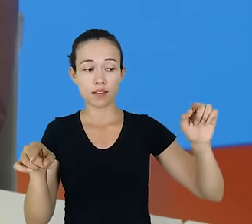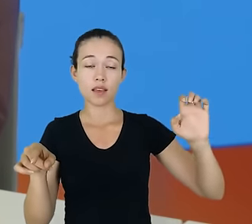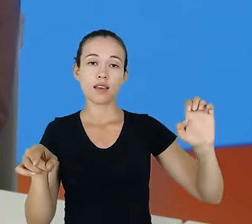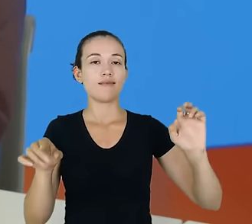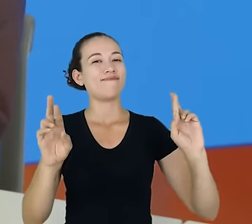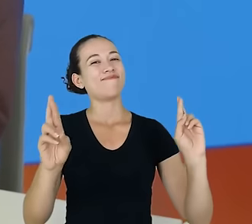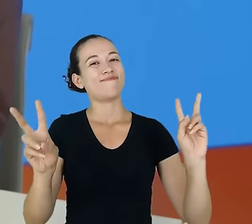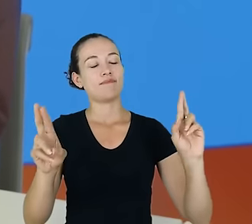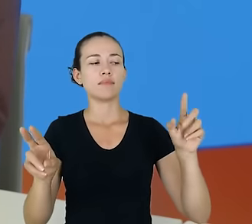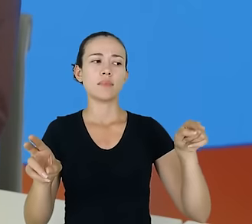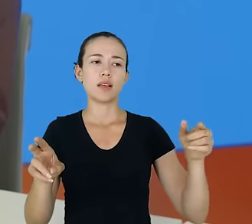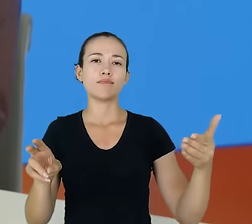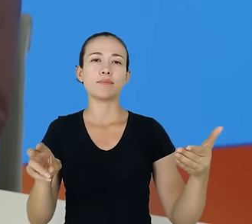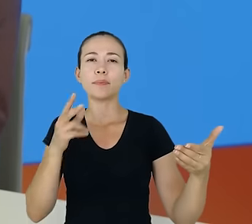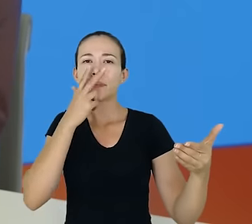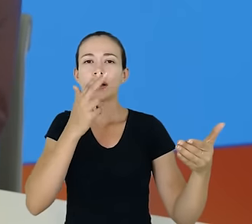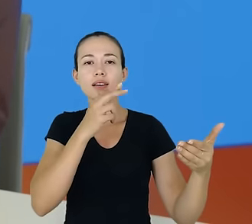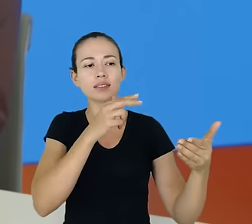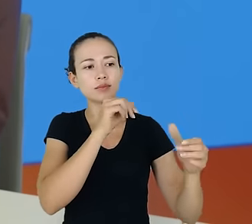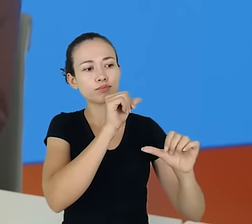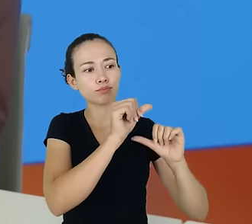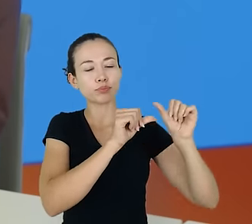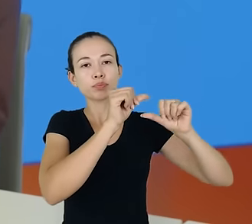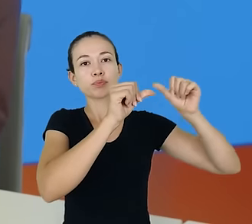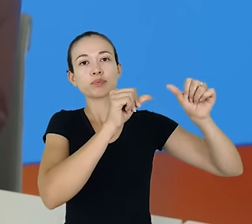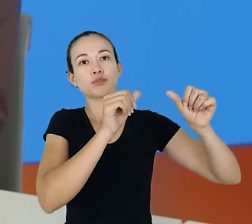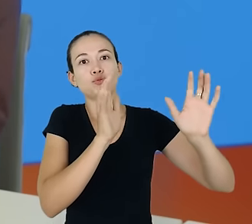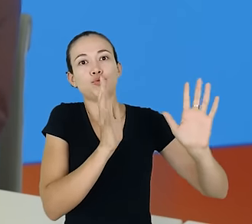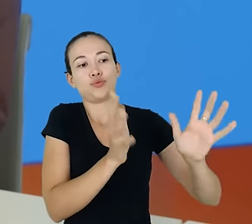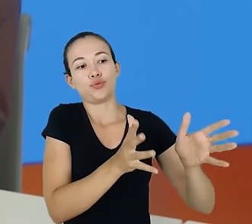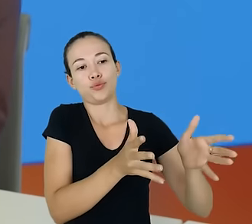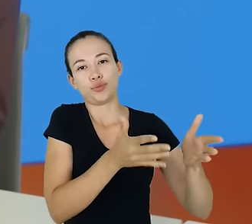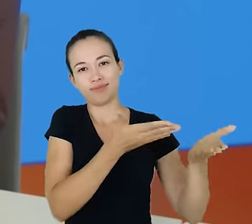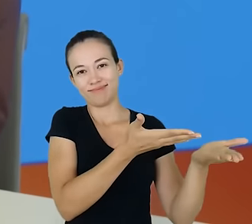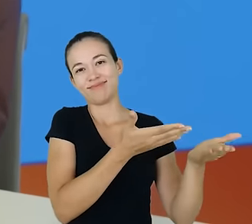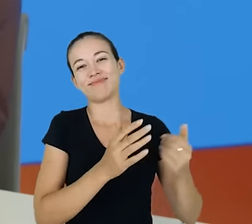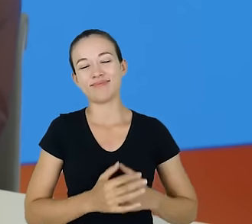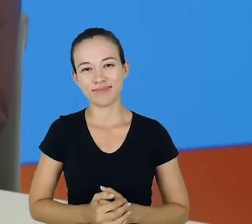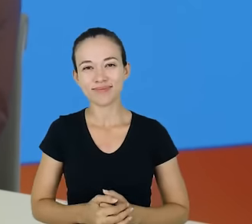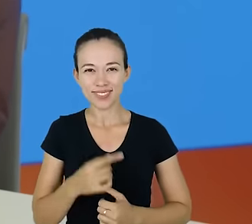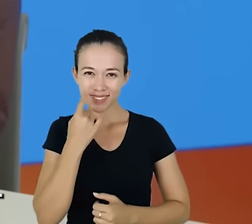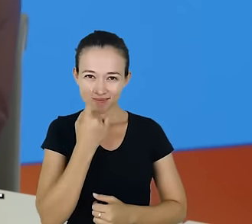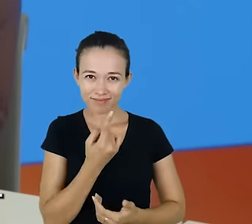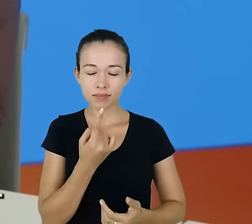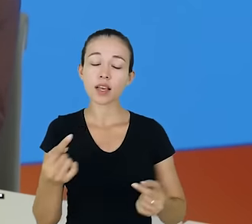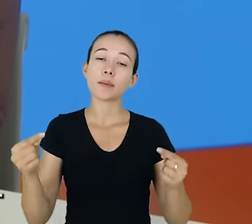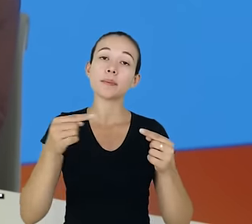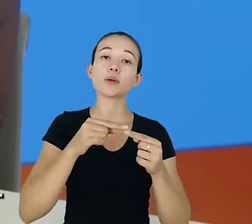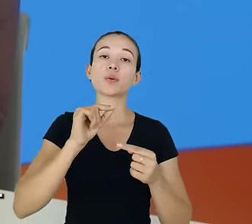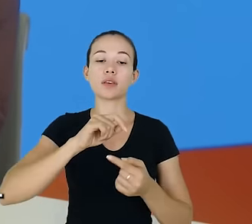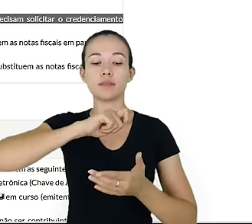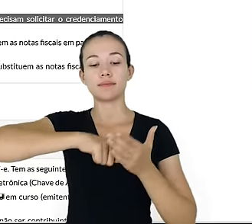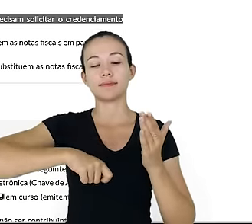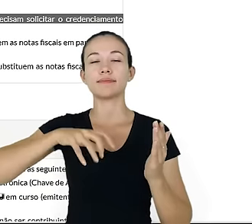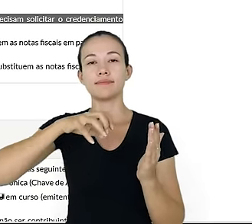percebendo seria esse o ponto acho que eu tenho a observar na parte de credenciamento né que está na Secretaria da Fazenda o